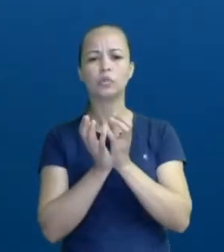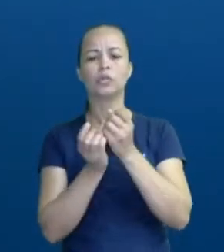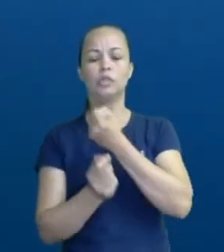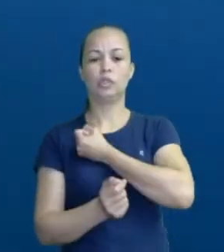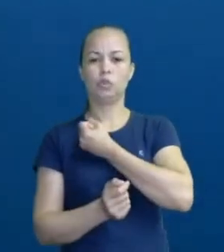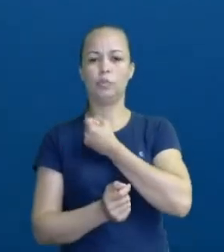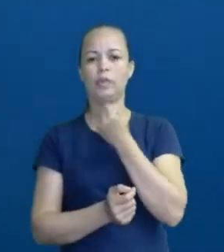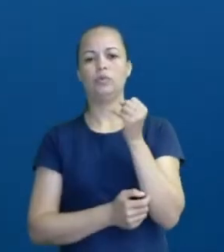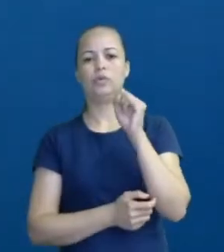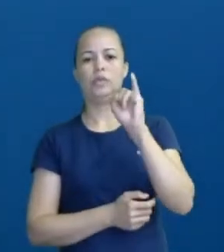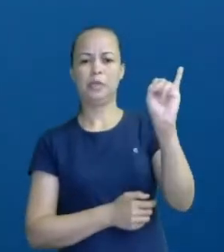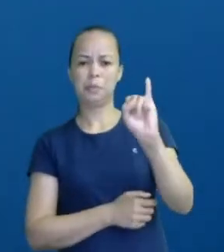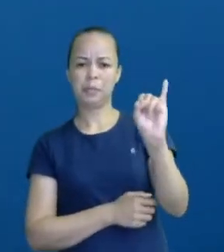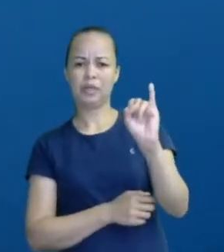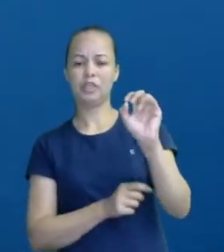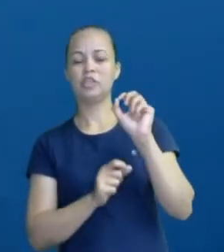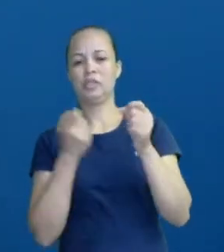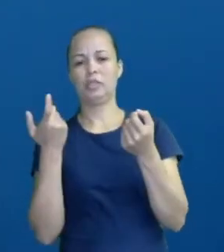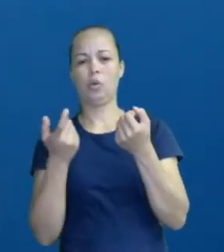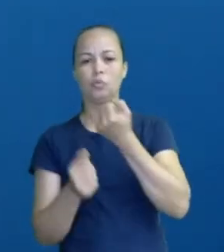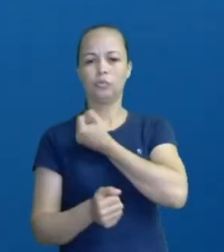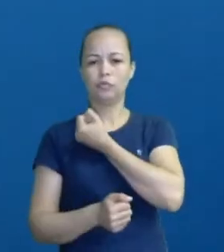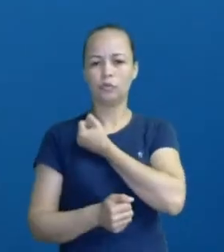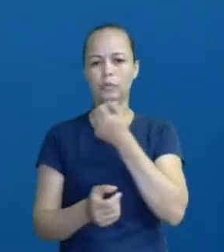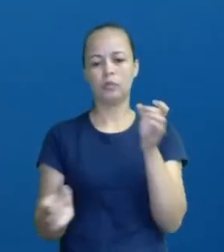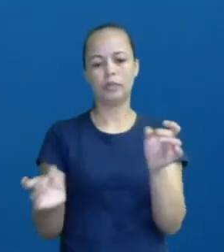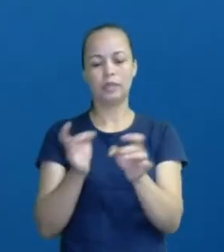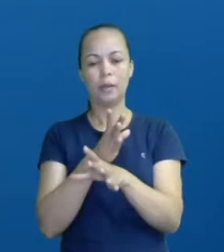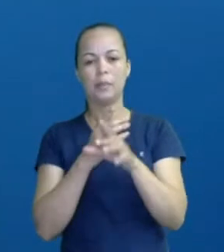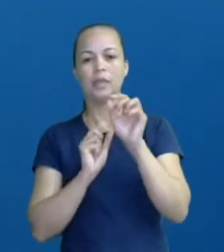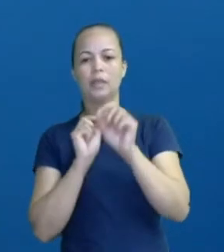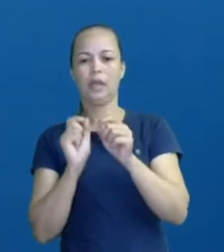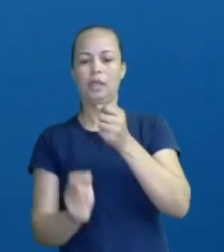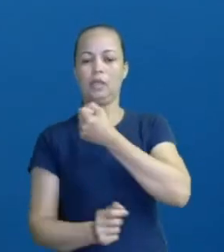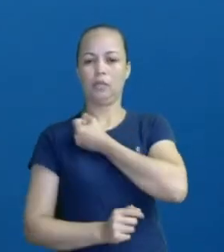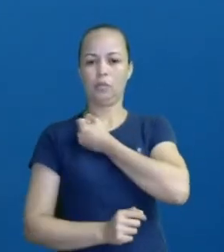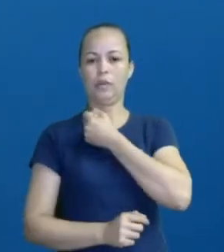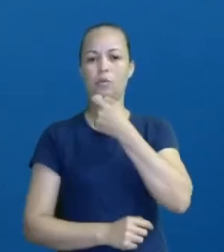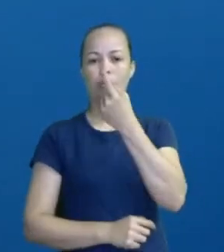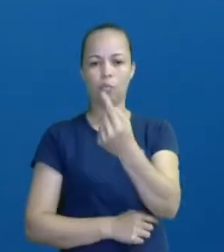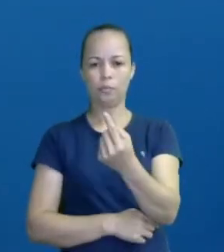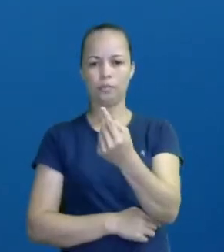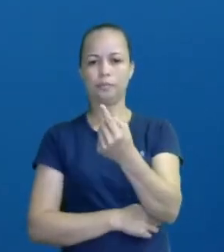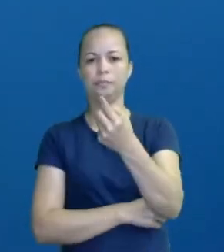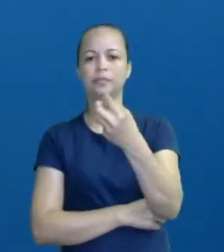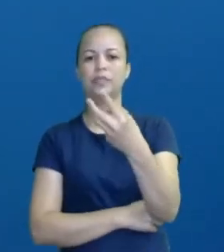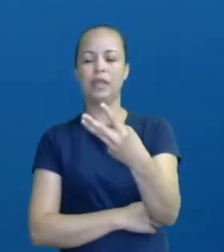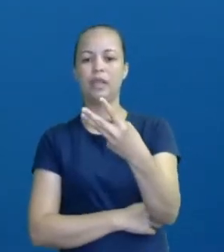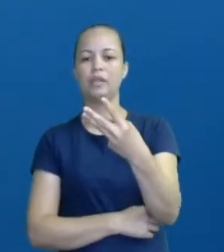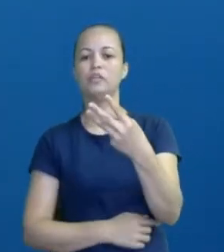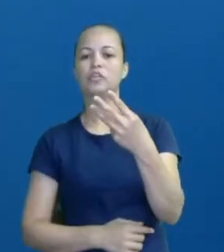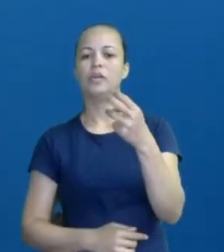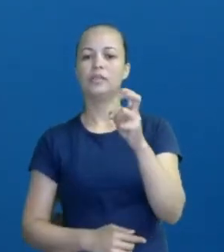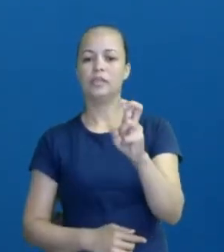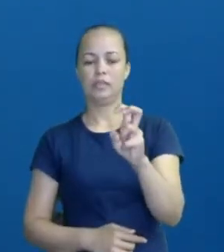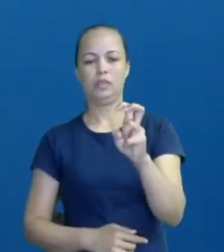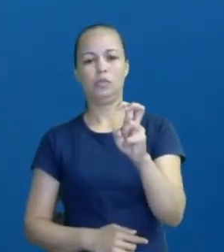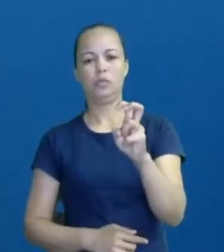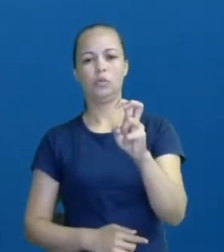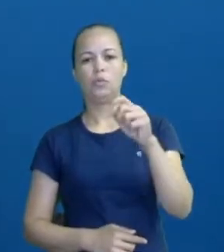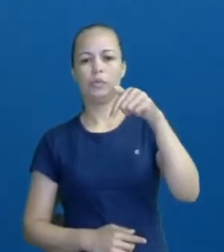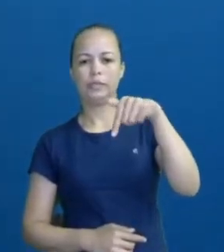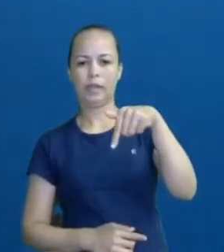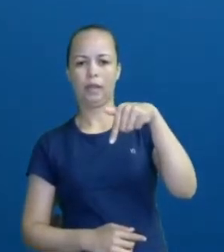que terminam em 1, 3, 5, 7 e